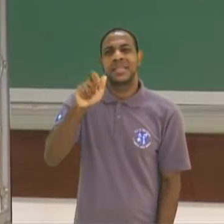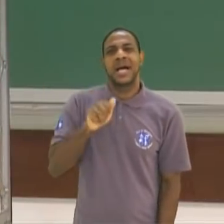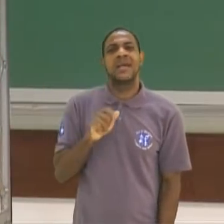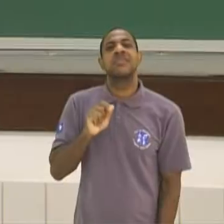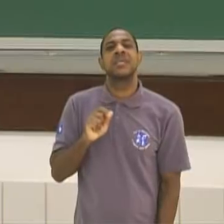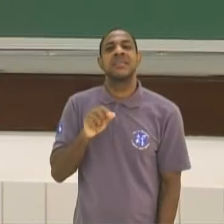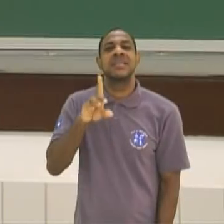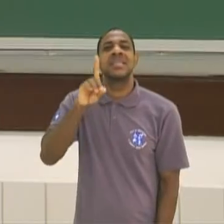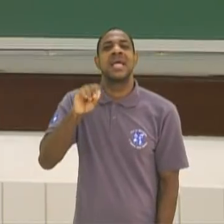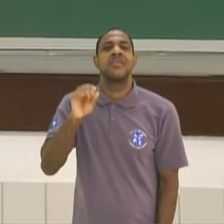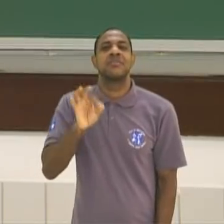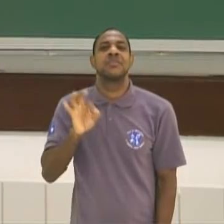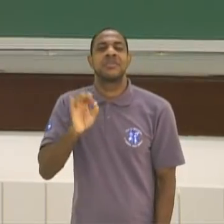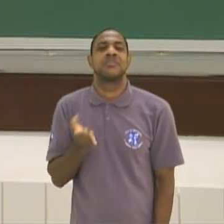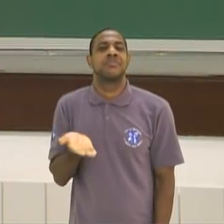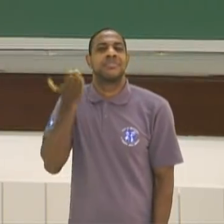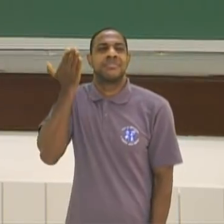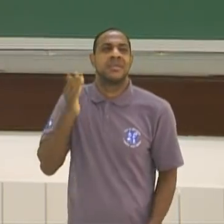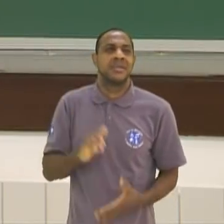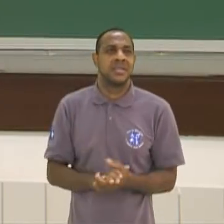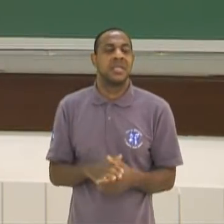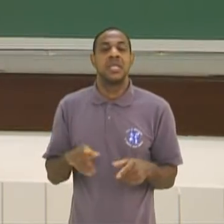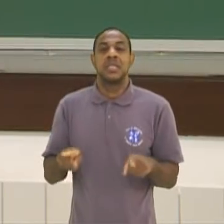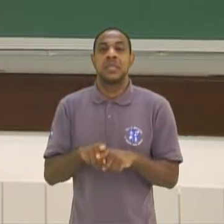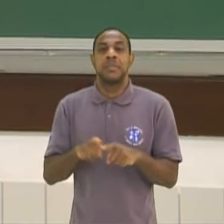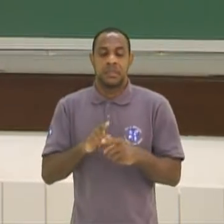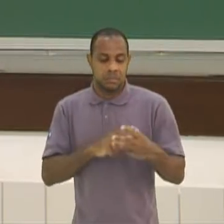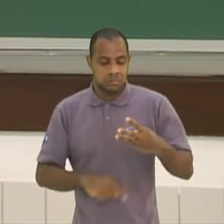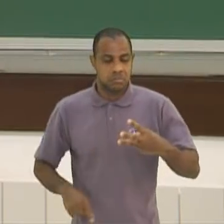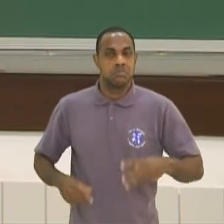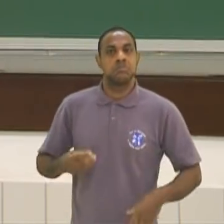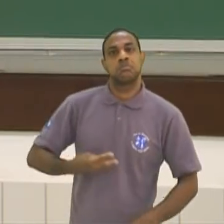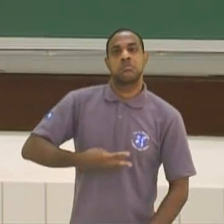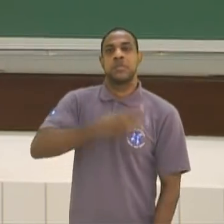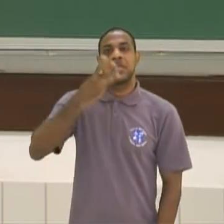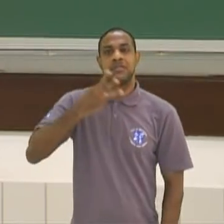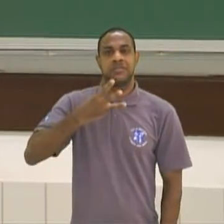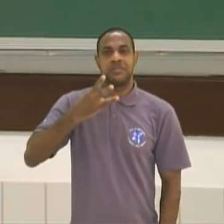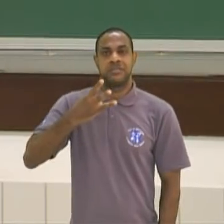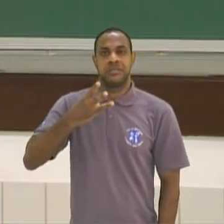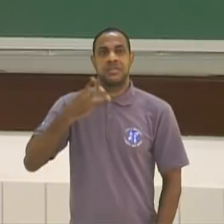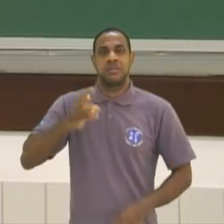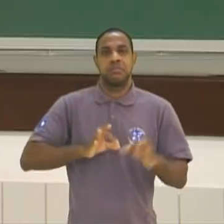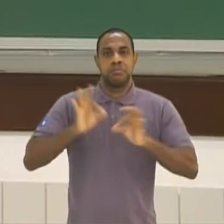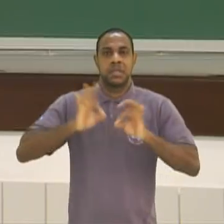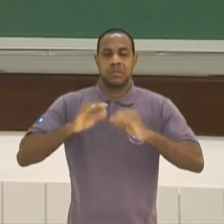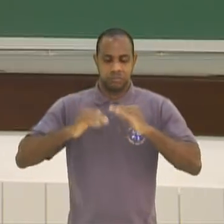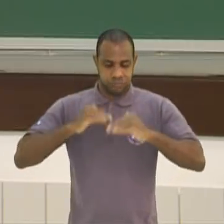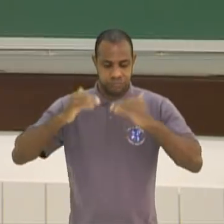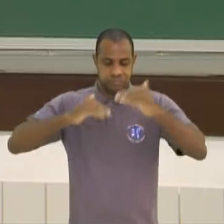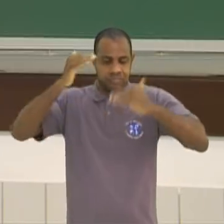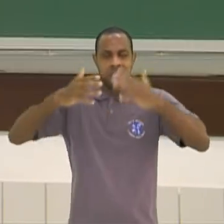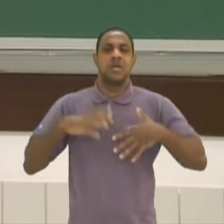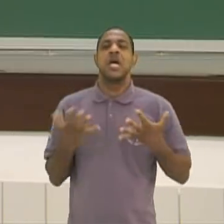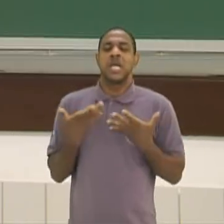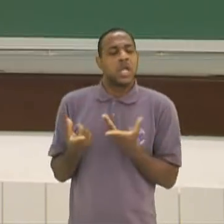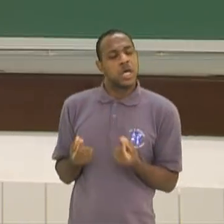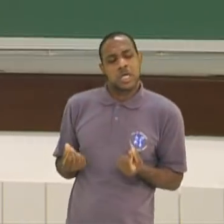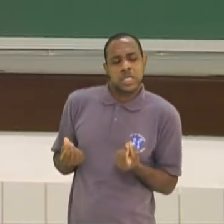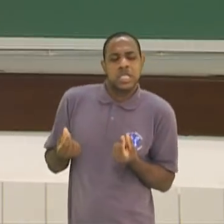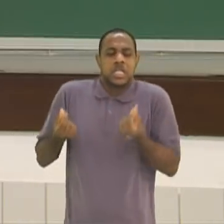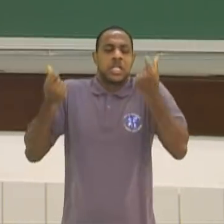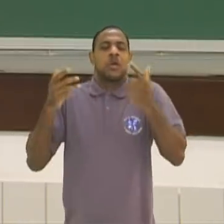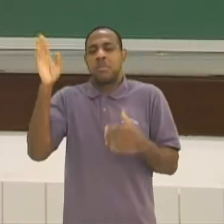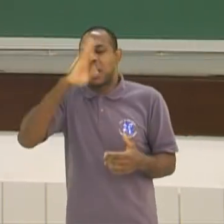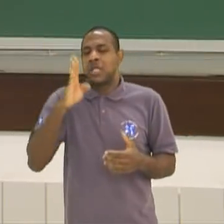e lançou o terceiro Plano Nacional de Desenvolvimento. Vamos enriquecer o Brasil, voltar ao milagre